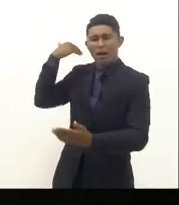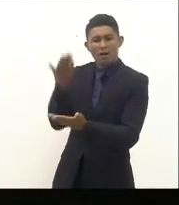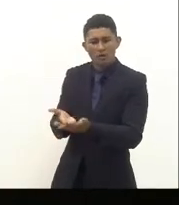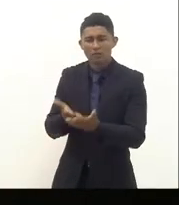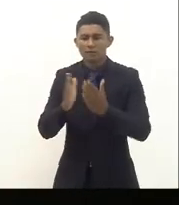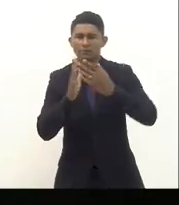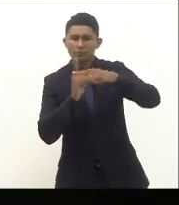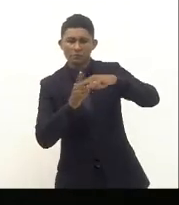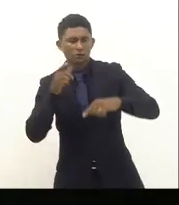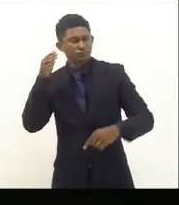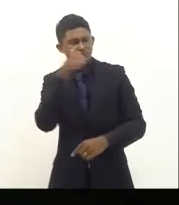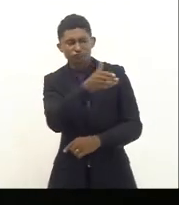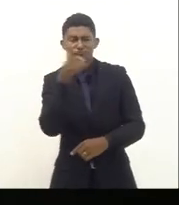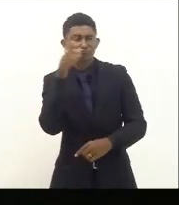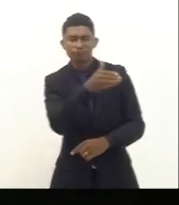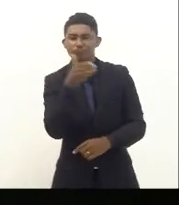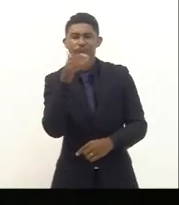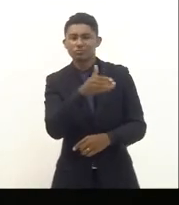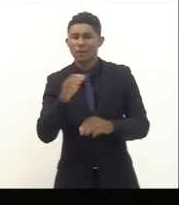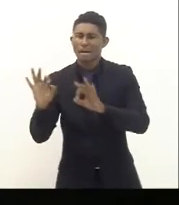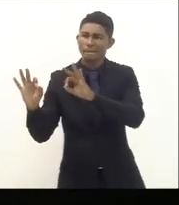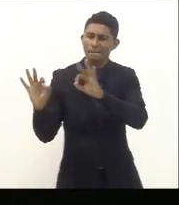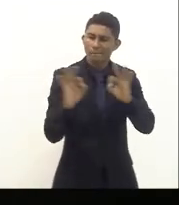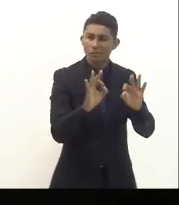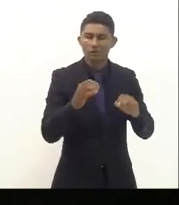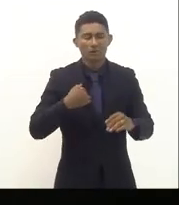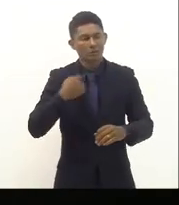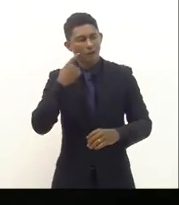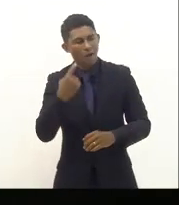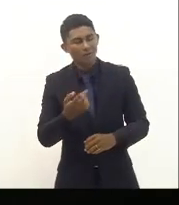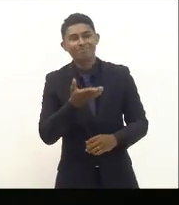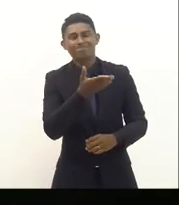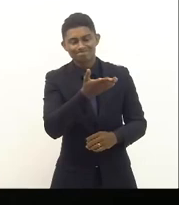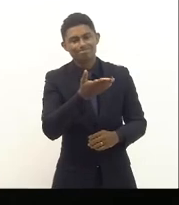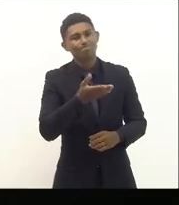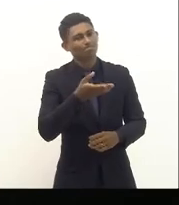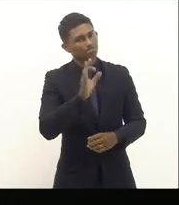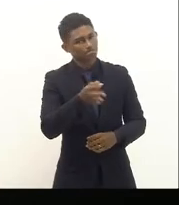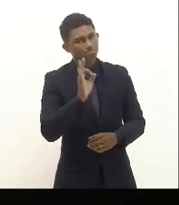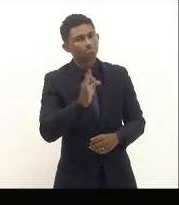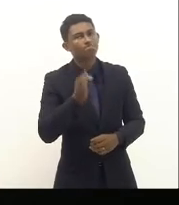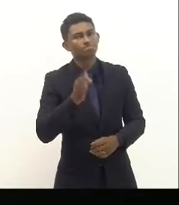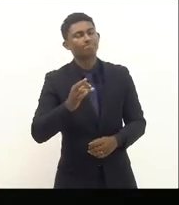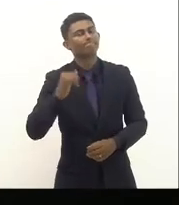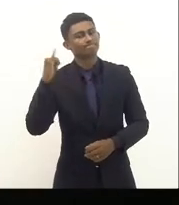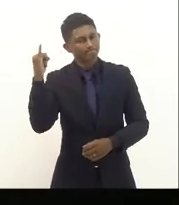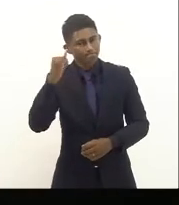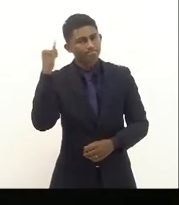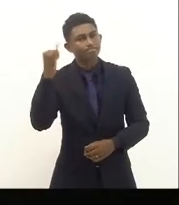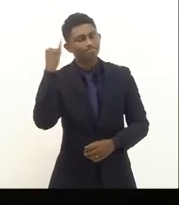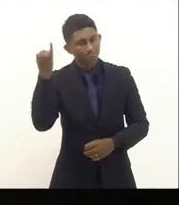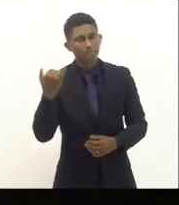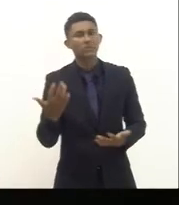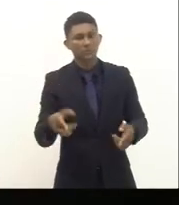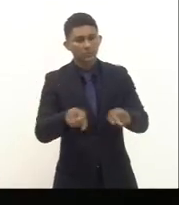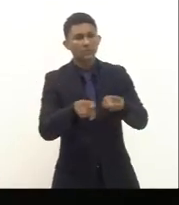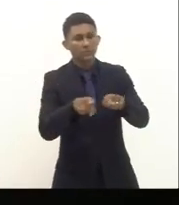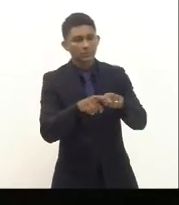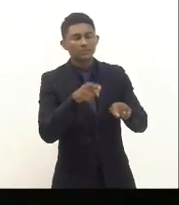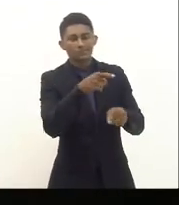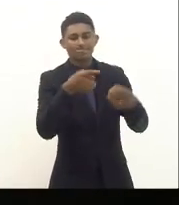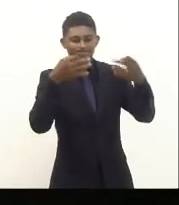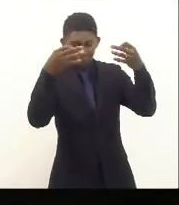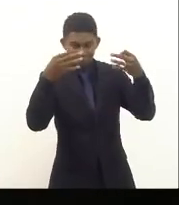acompanhe o trabalho de perto e vejo a necessidade e justiça né